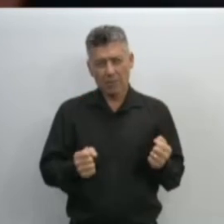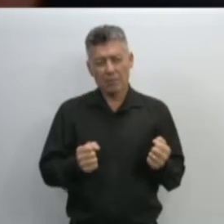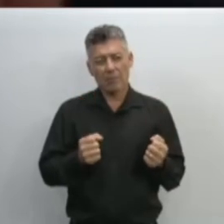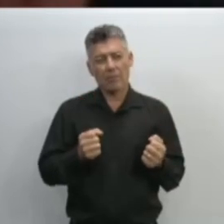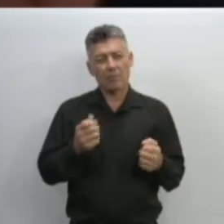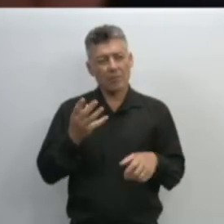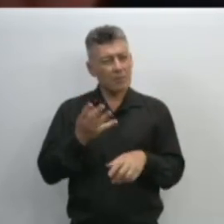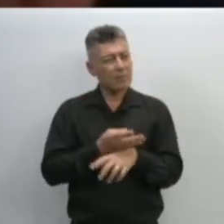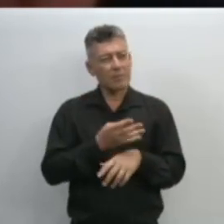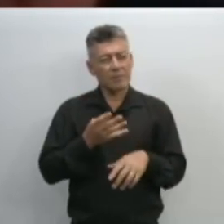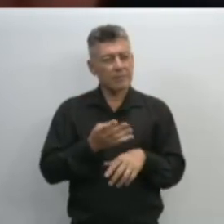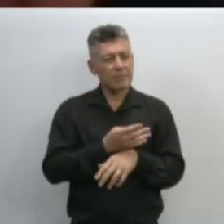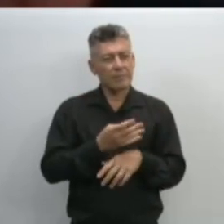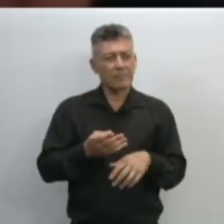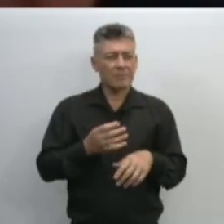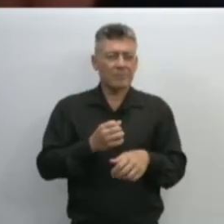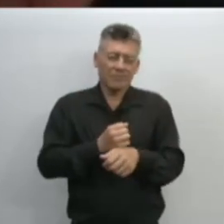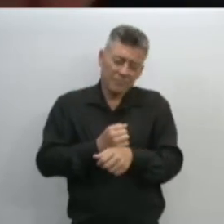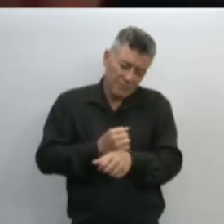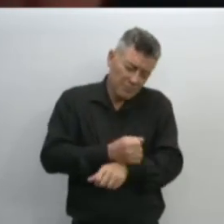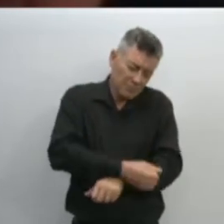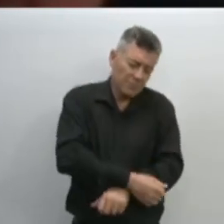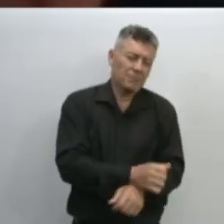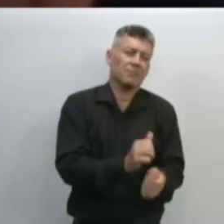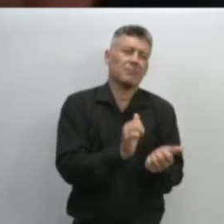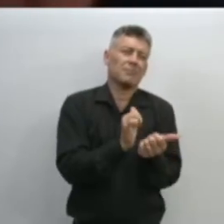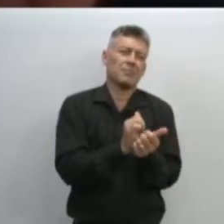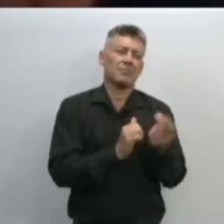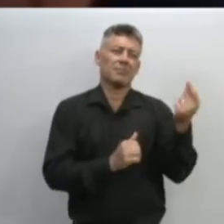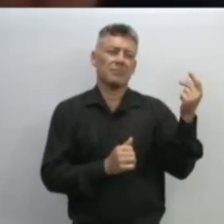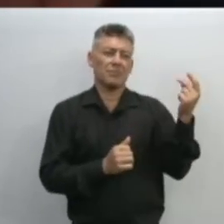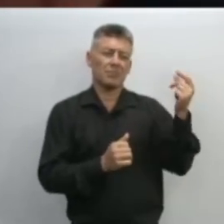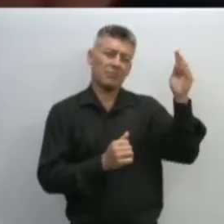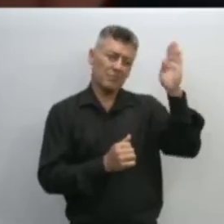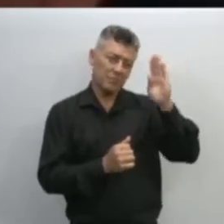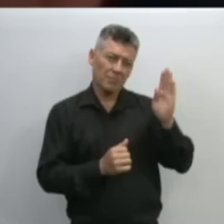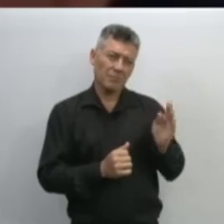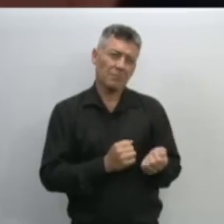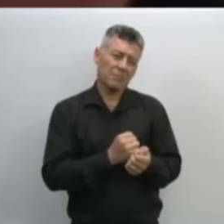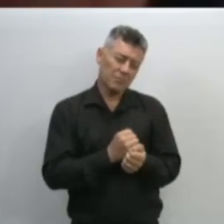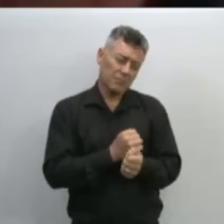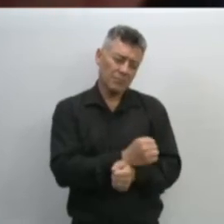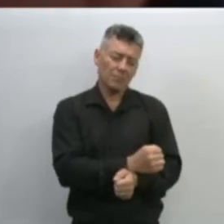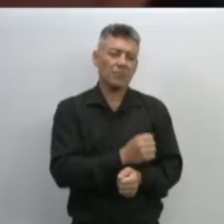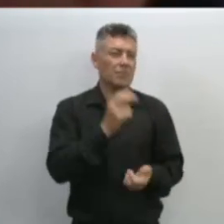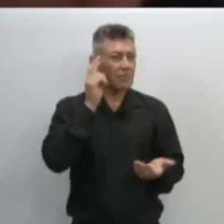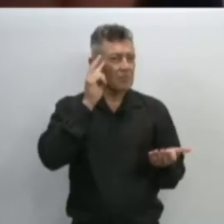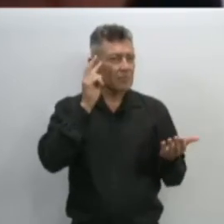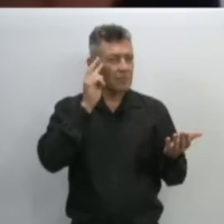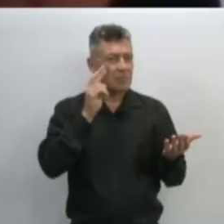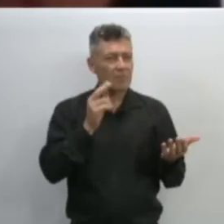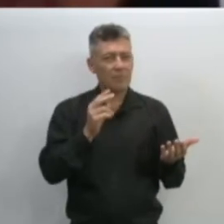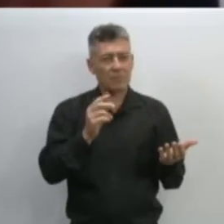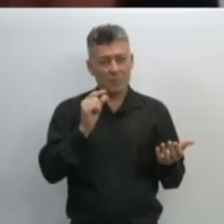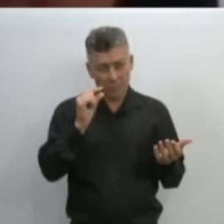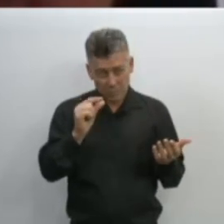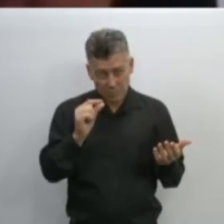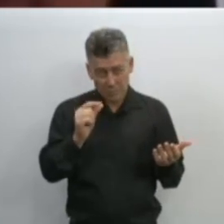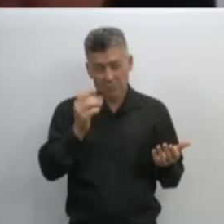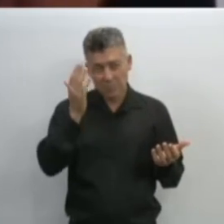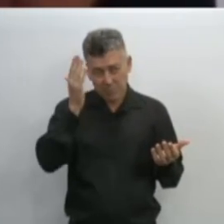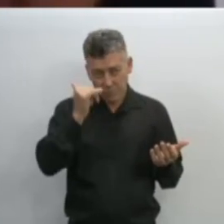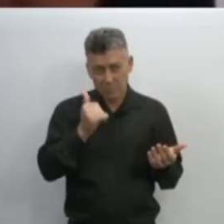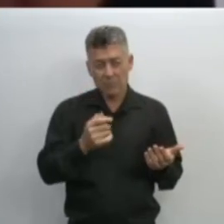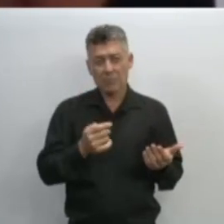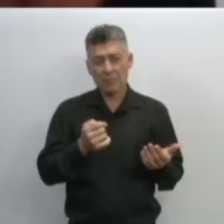superado do passado escravista colonial do Brasil. Brisa vai ser um historiador em muito pouco tempo e sabe do que nós estamos falando,